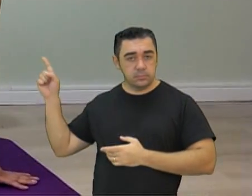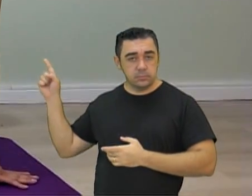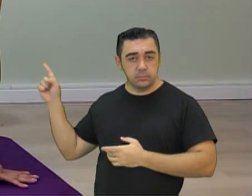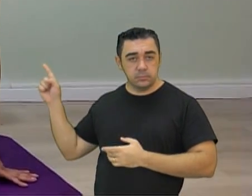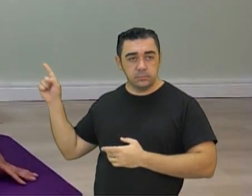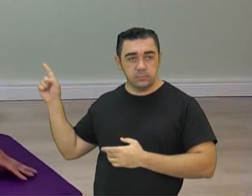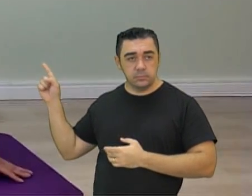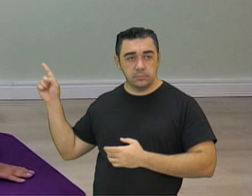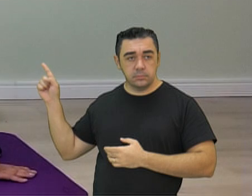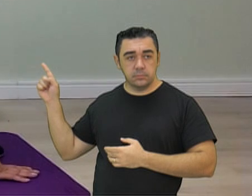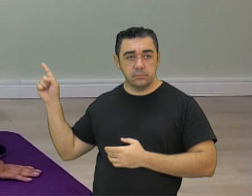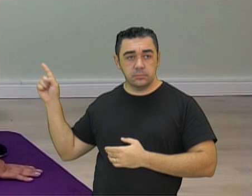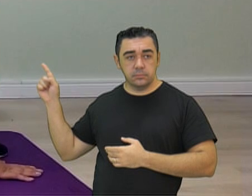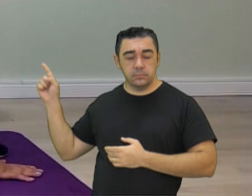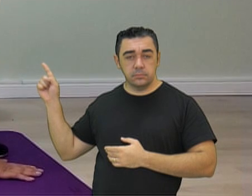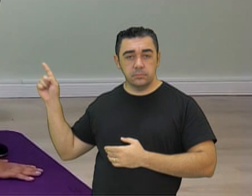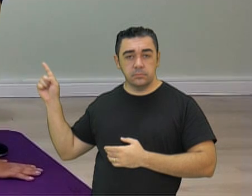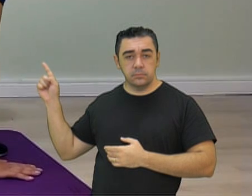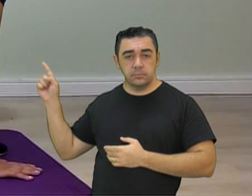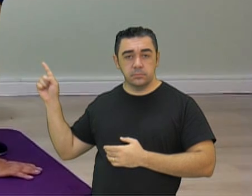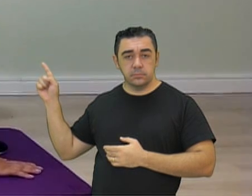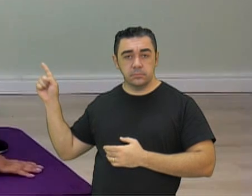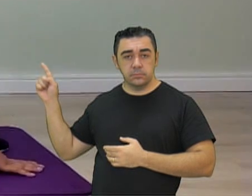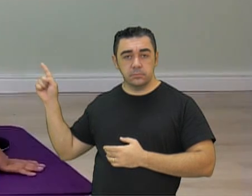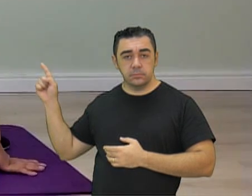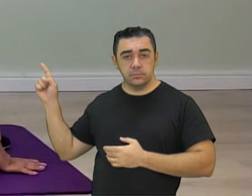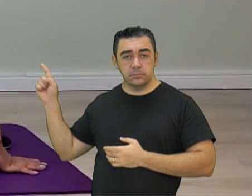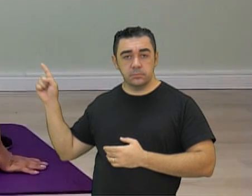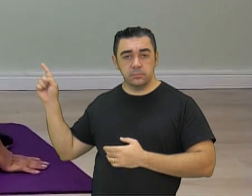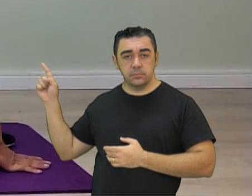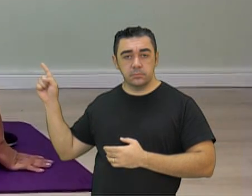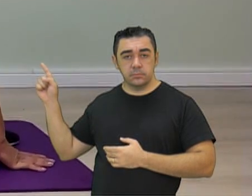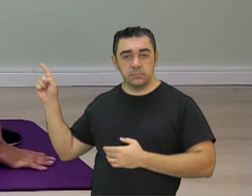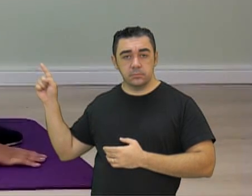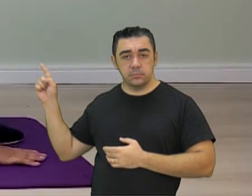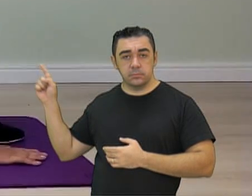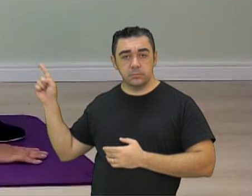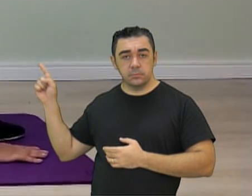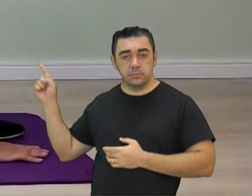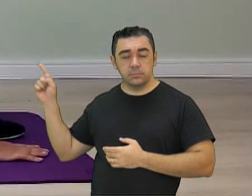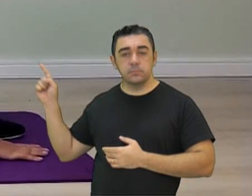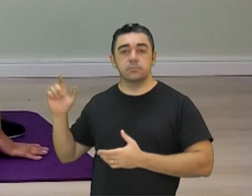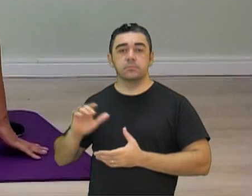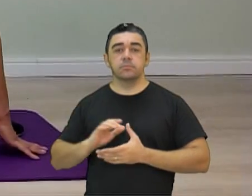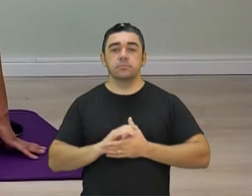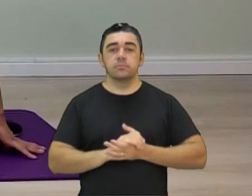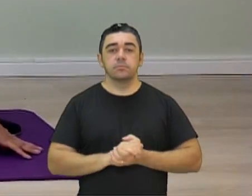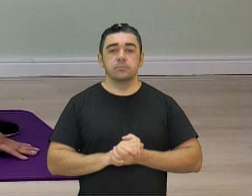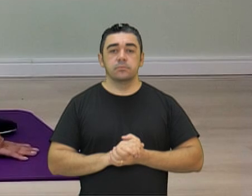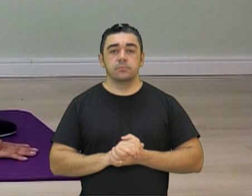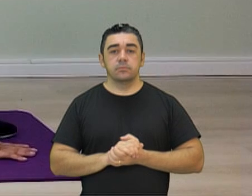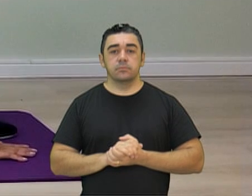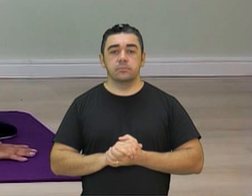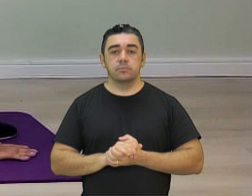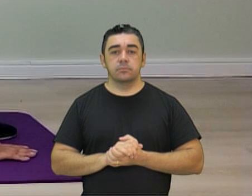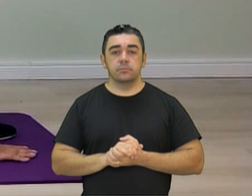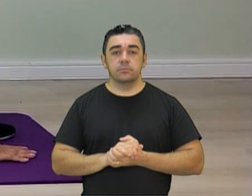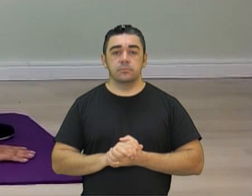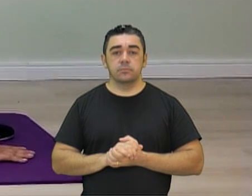as suas mãos apoiadas lá no solo, mão toda no solo. Então, joga a tua perna lá para